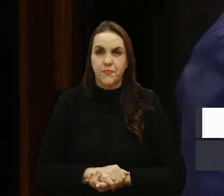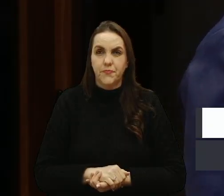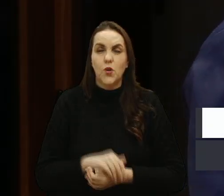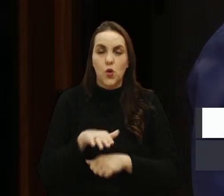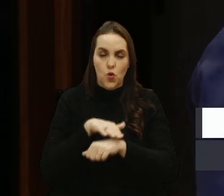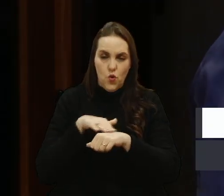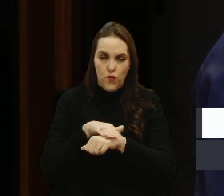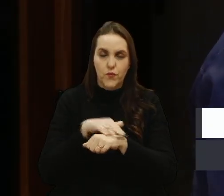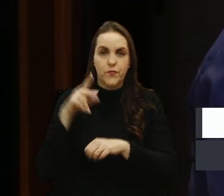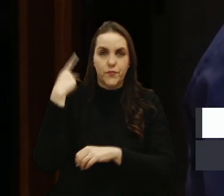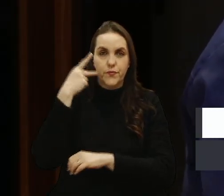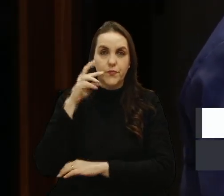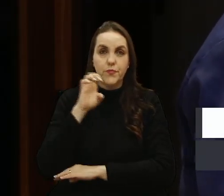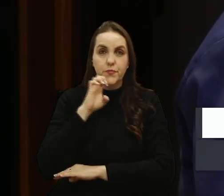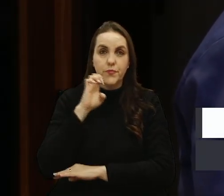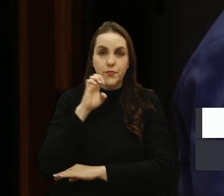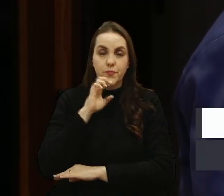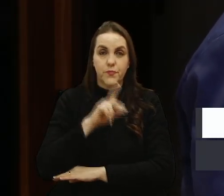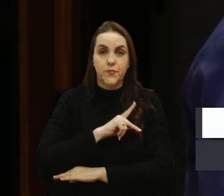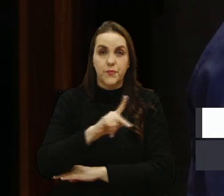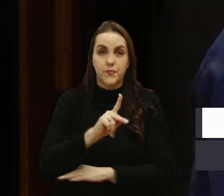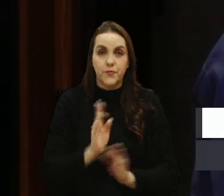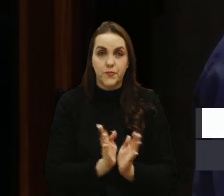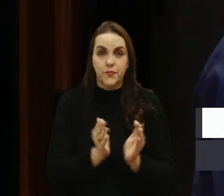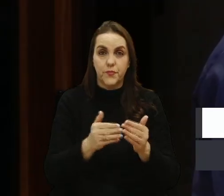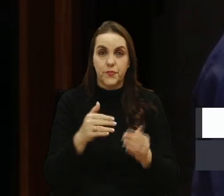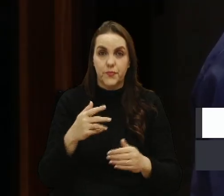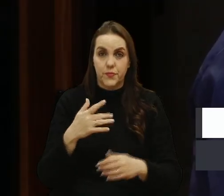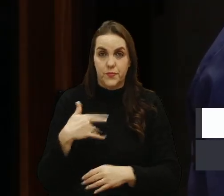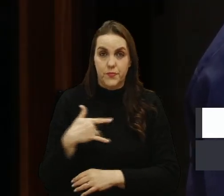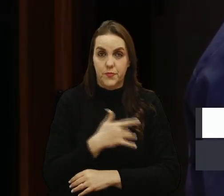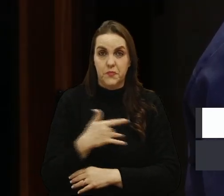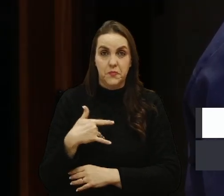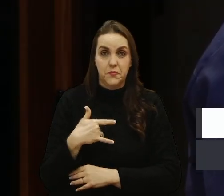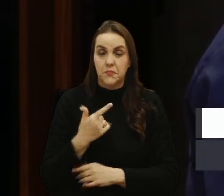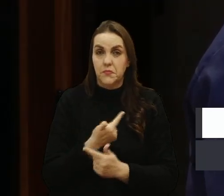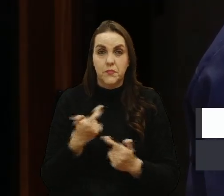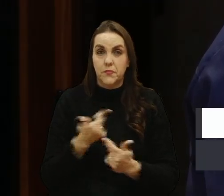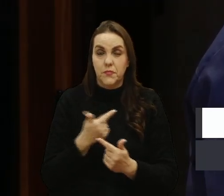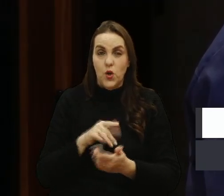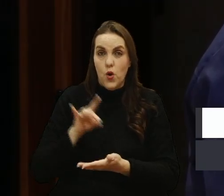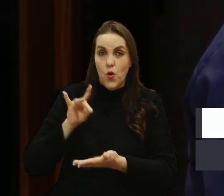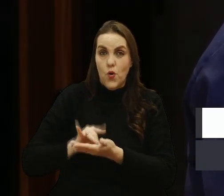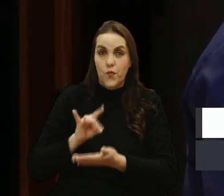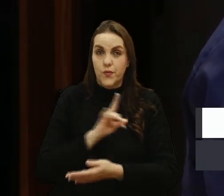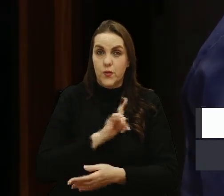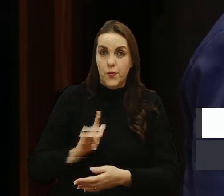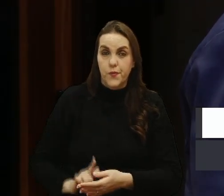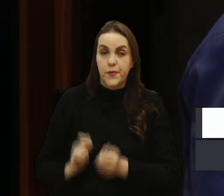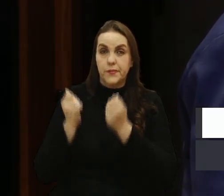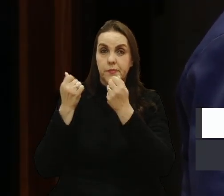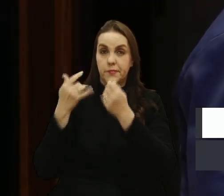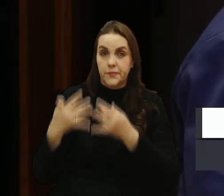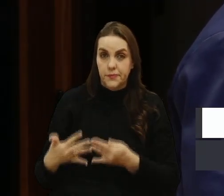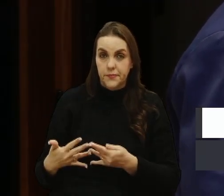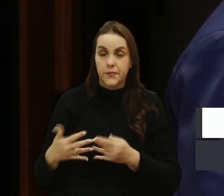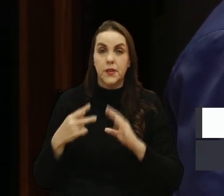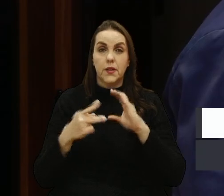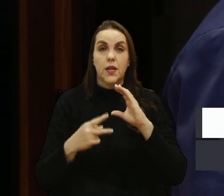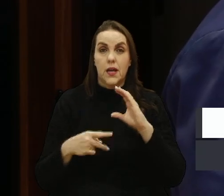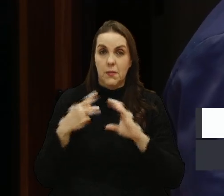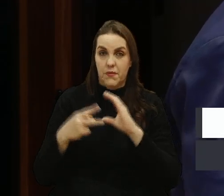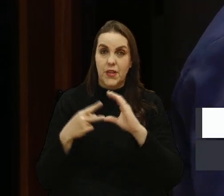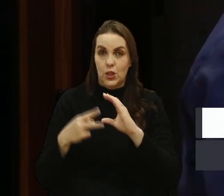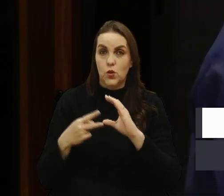Conversava com a vereadora Estela, que é presidente da Comissão da Saúde, não há uma manifestação oficial do governo, né, vereadora Estela? A Câmara de